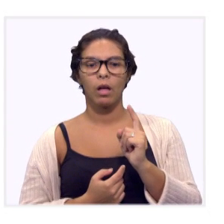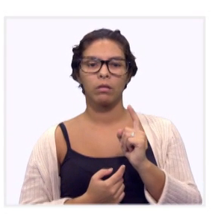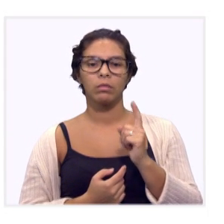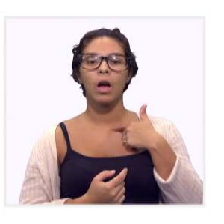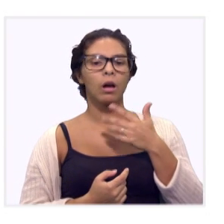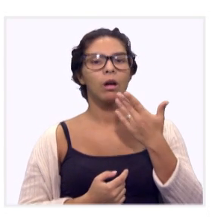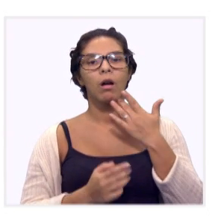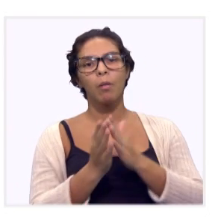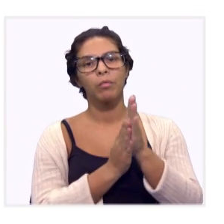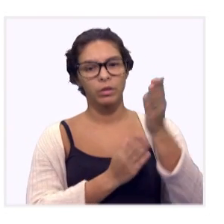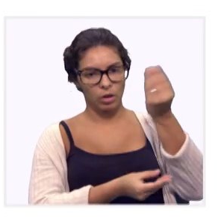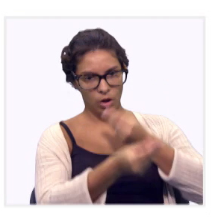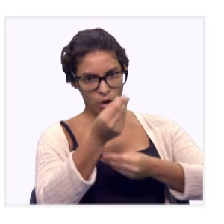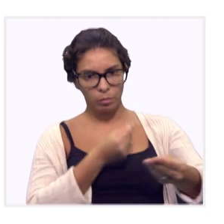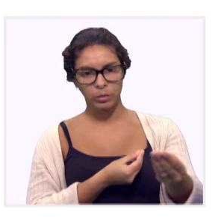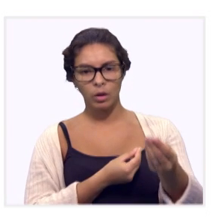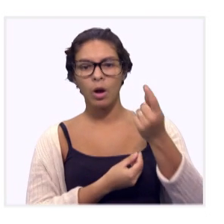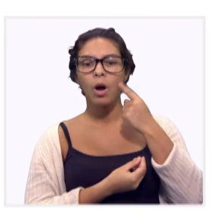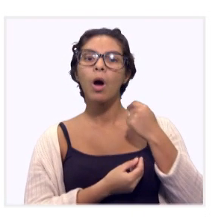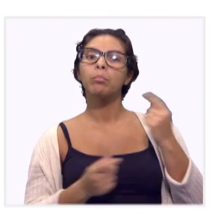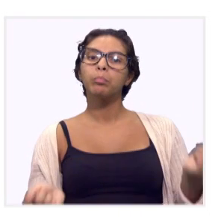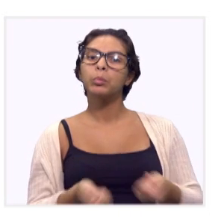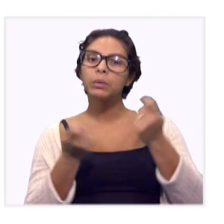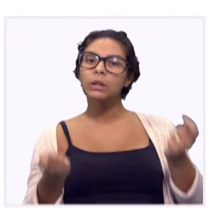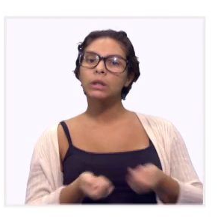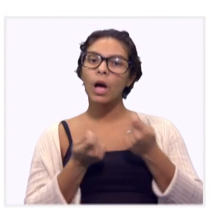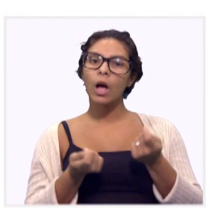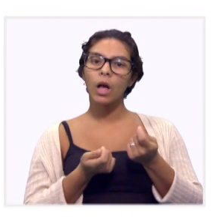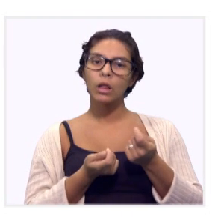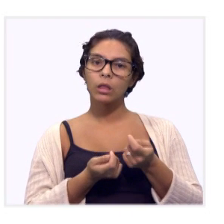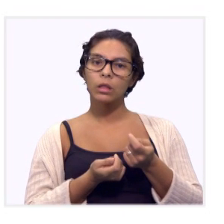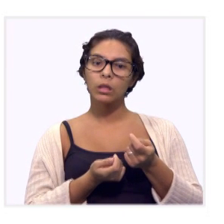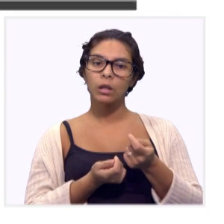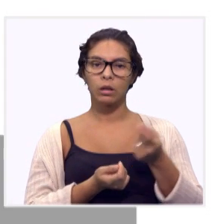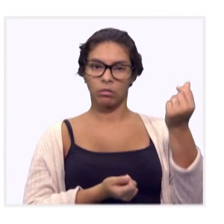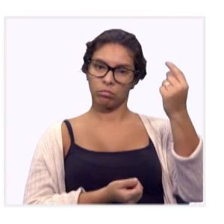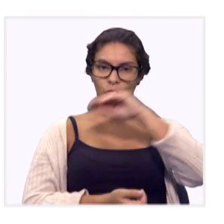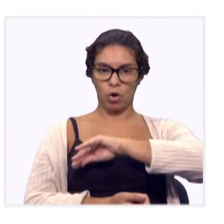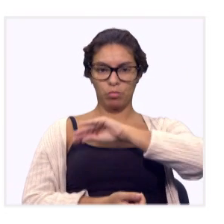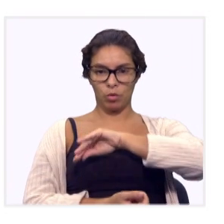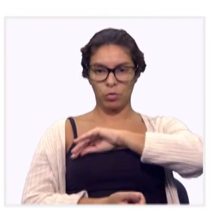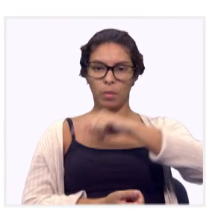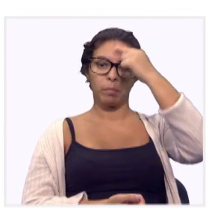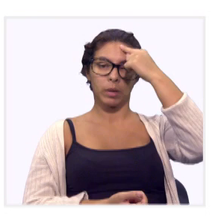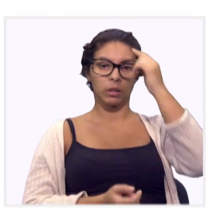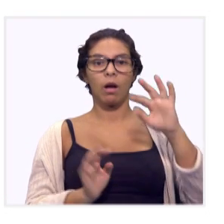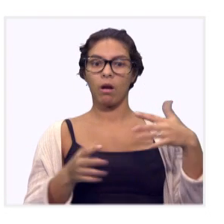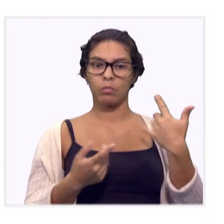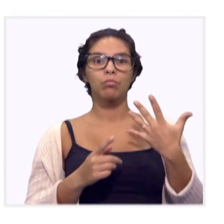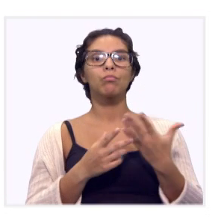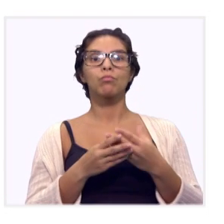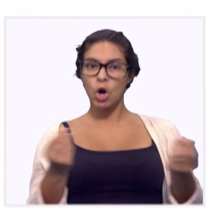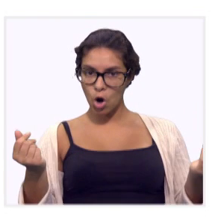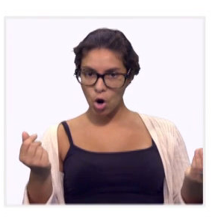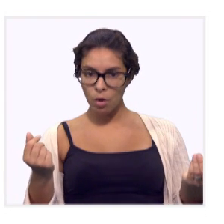a Ana e o Tiago vão ganhar dinheiro inserindo publicidade ao longo do vídeo. O João, a Ana e o Tiago pensavam que